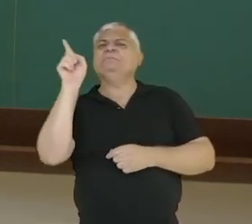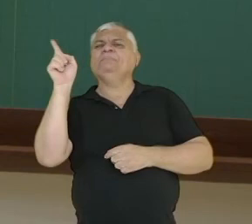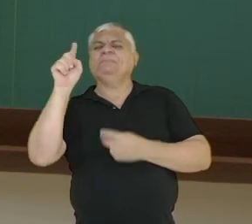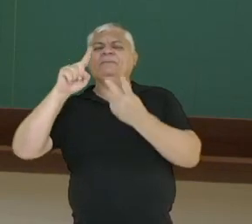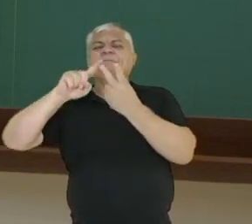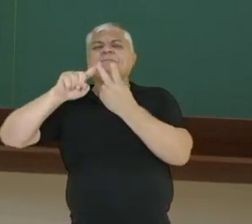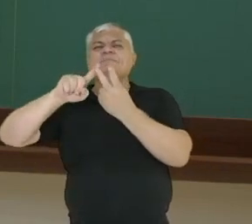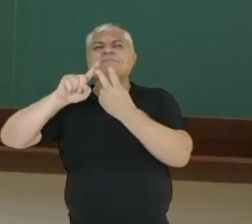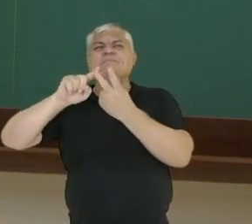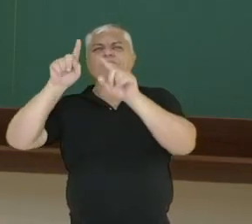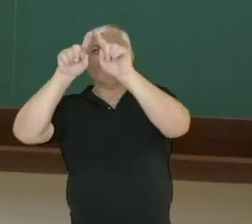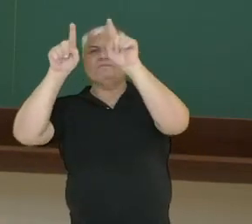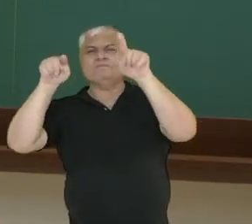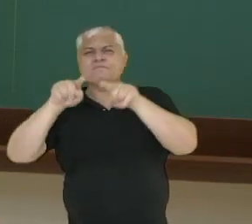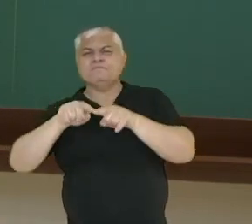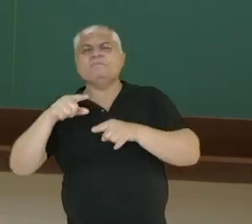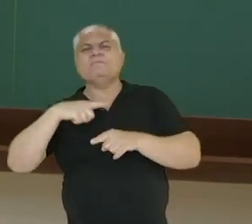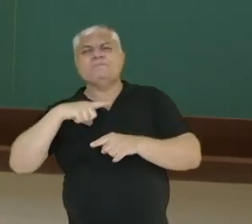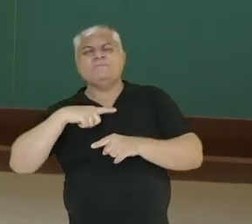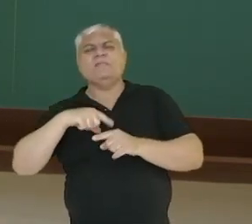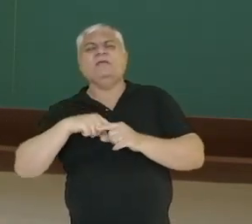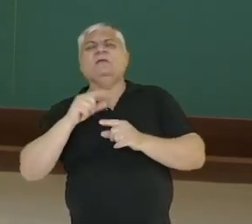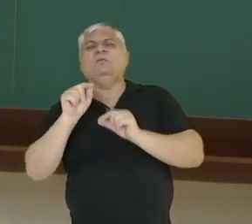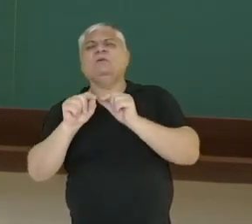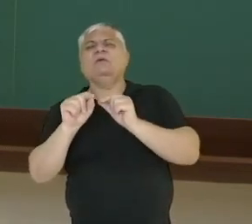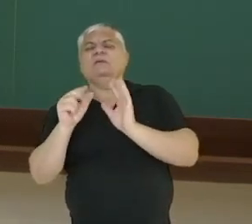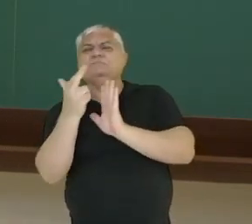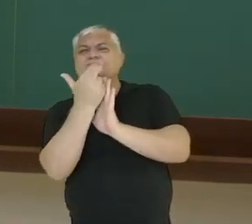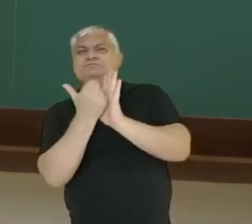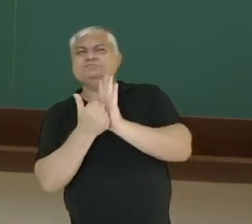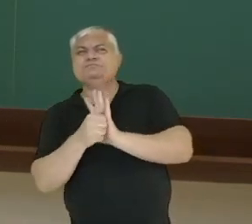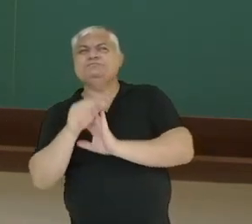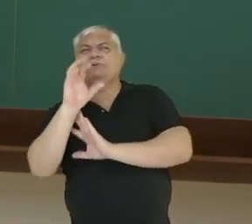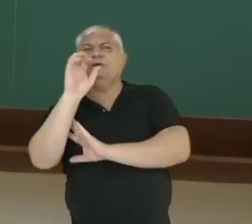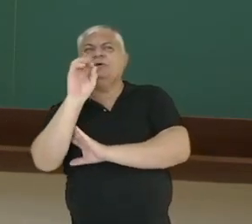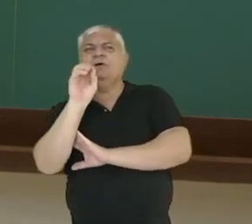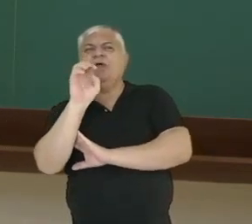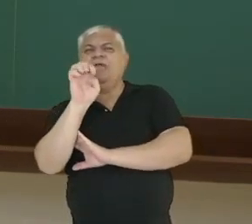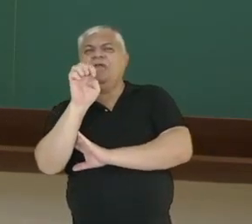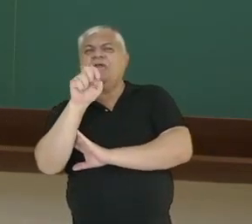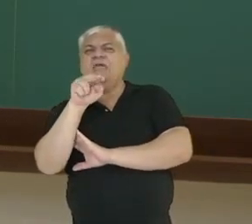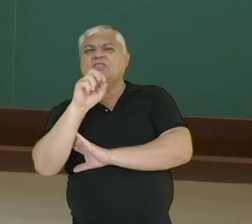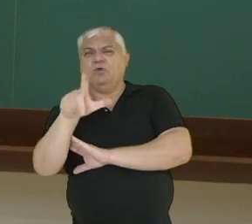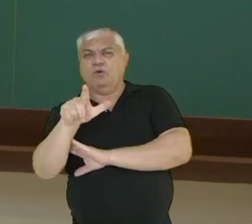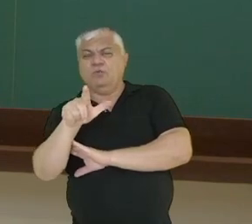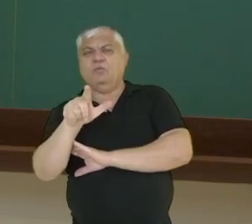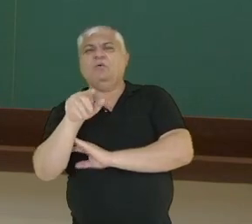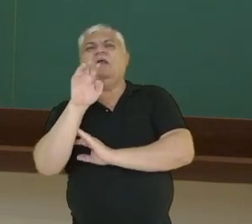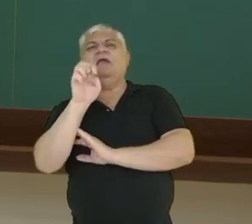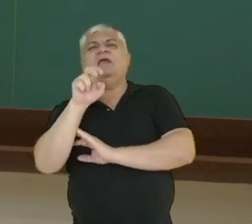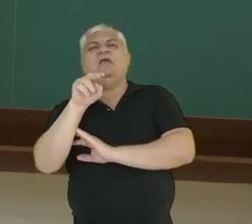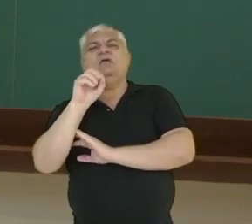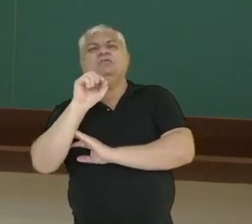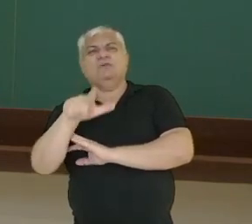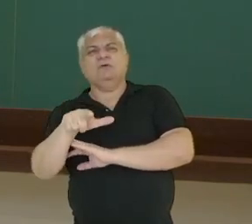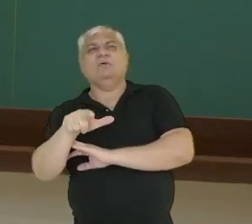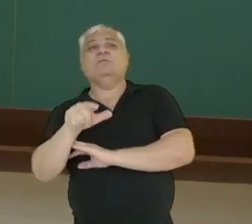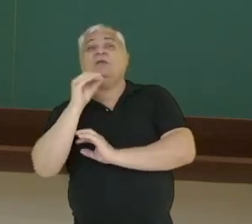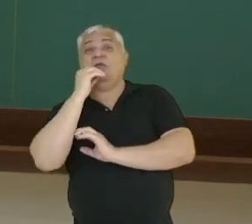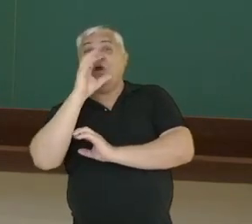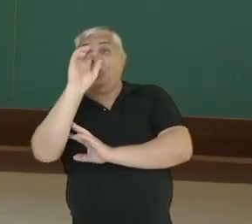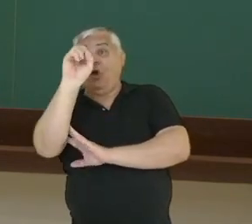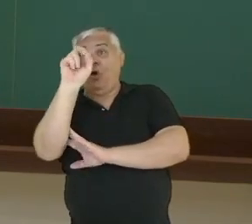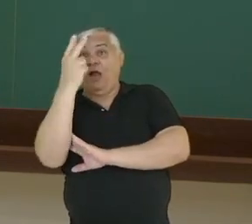professor? Aqui nós temos caracterizado uma função química denominada enol. Porque o OH está